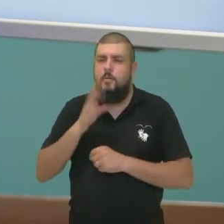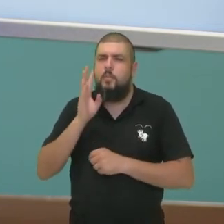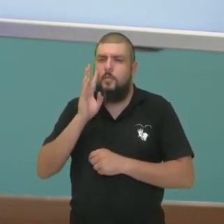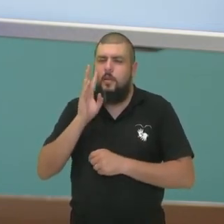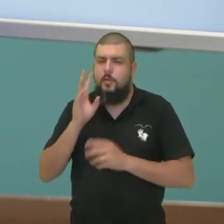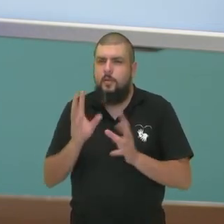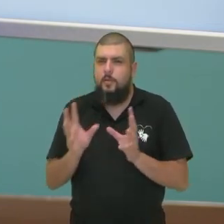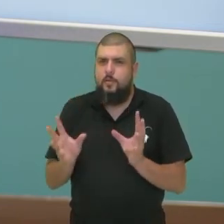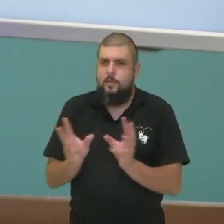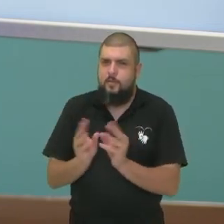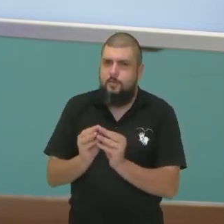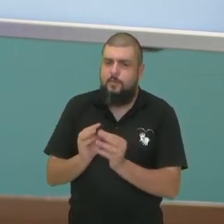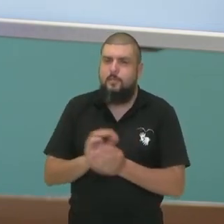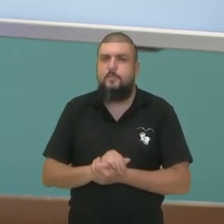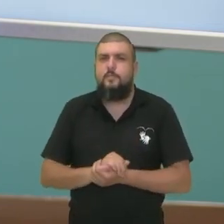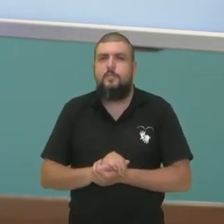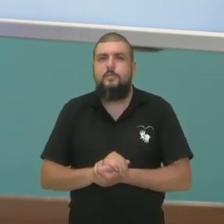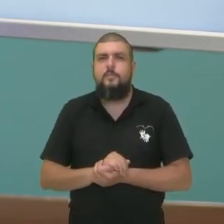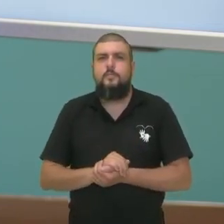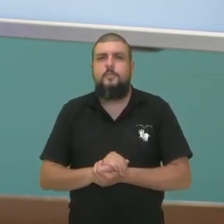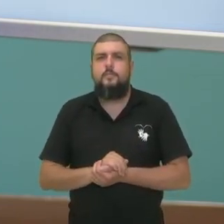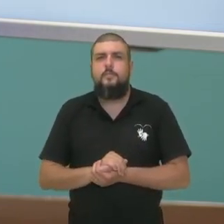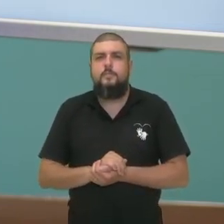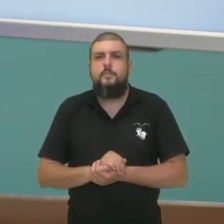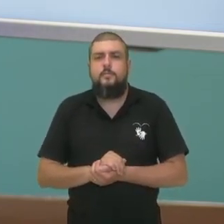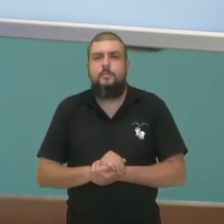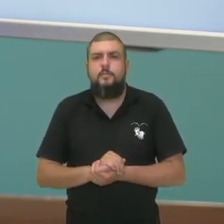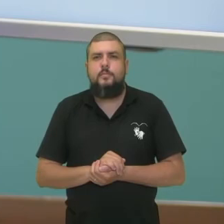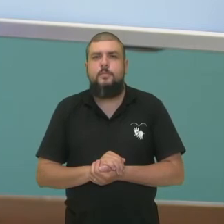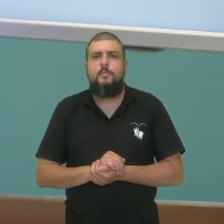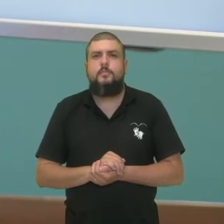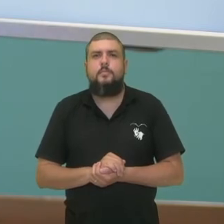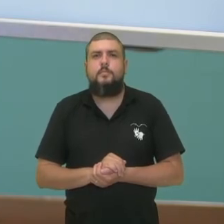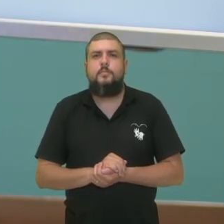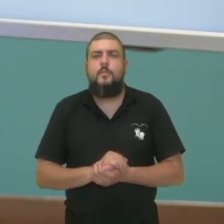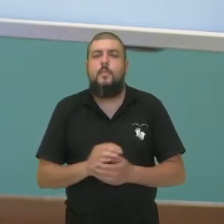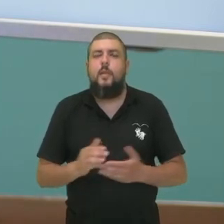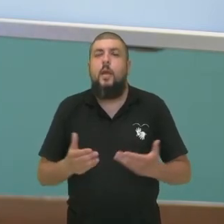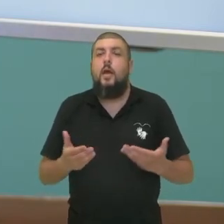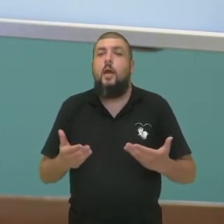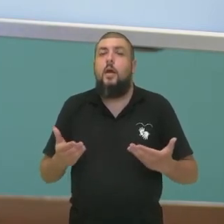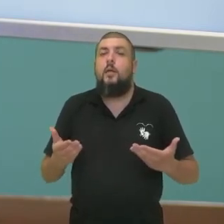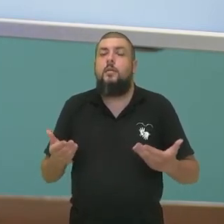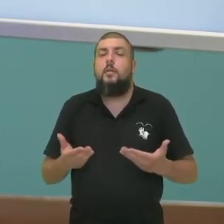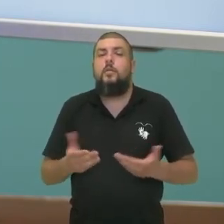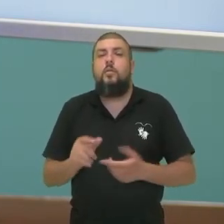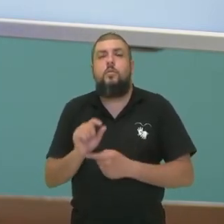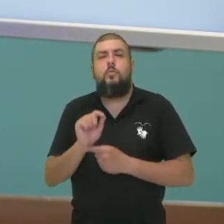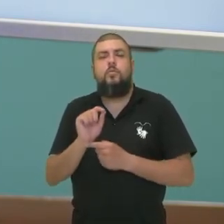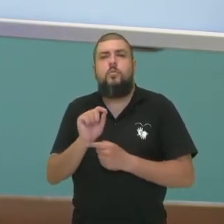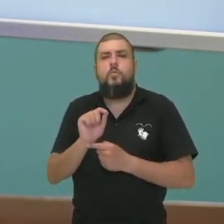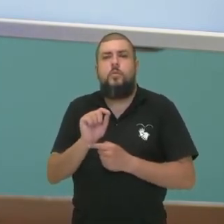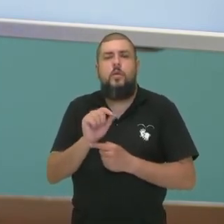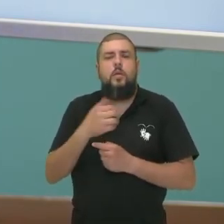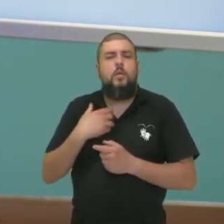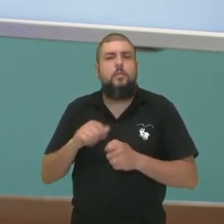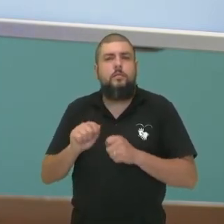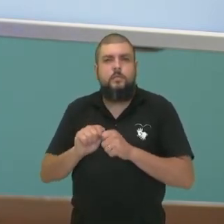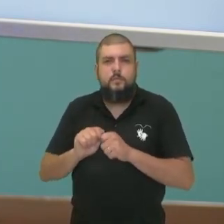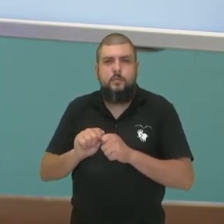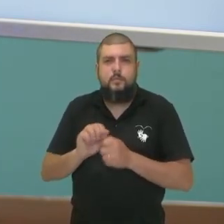resenha. Agora, o que nós vamos fazer nesse meio tempo, agora que terminamos a resenha? Vai lá, diga aí o que você vai